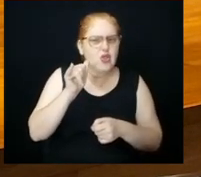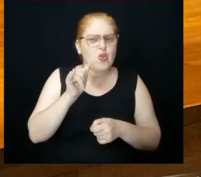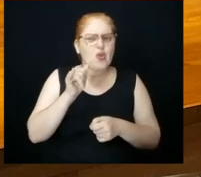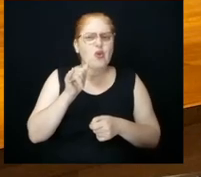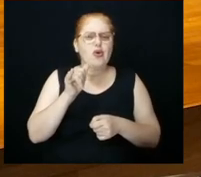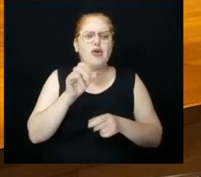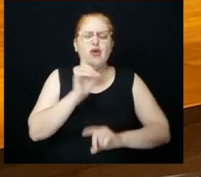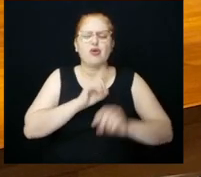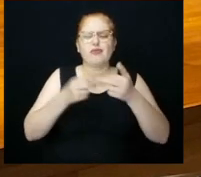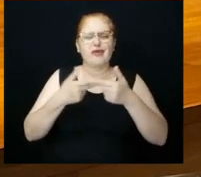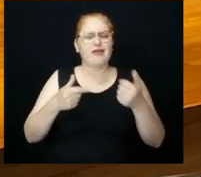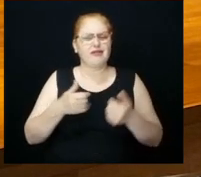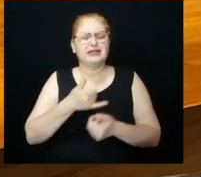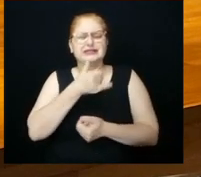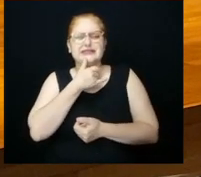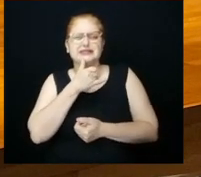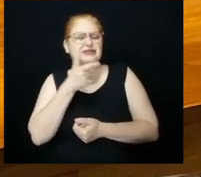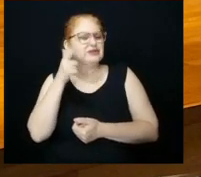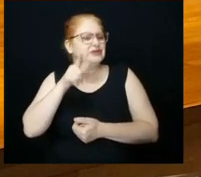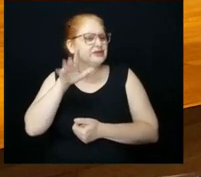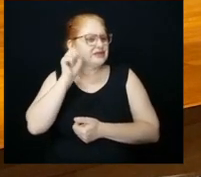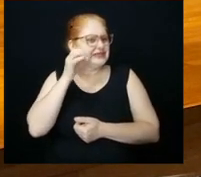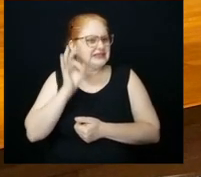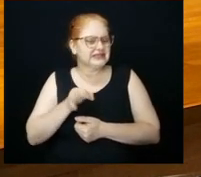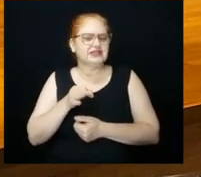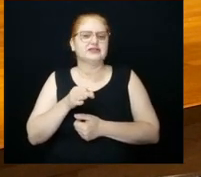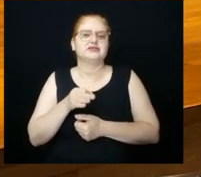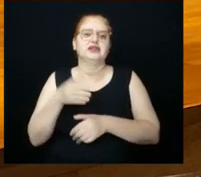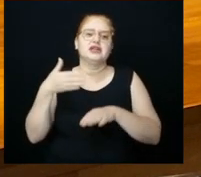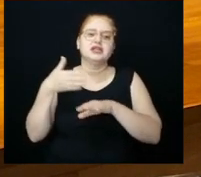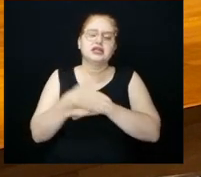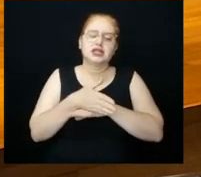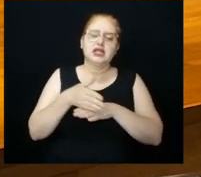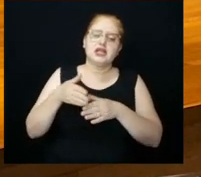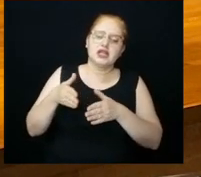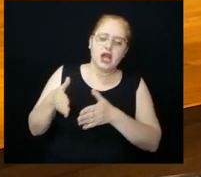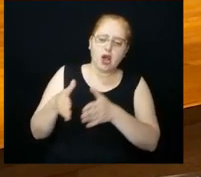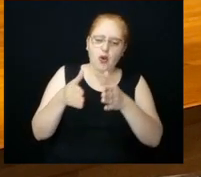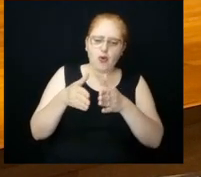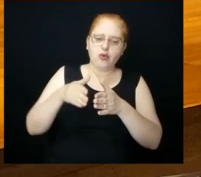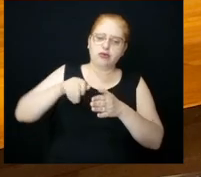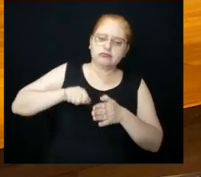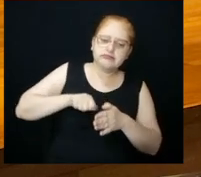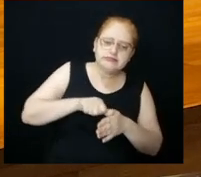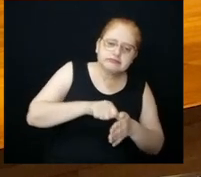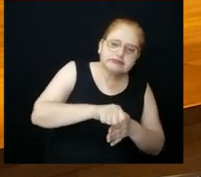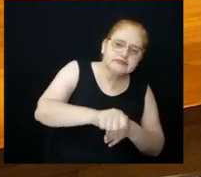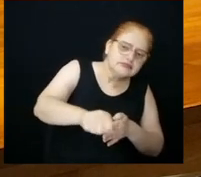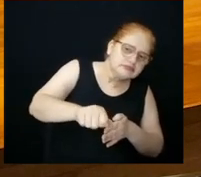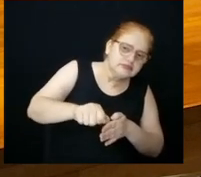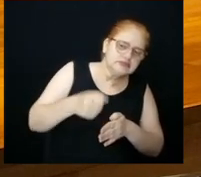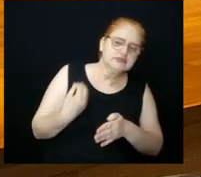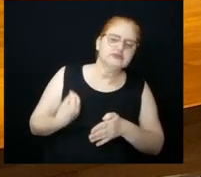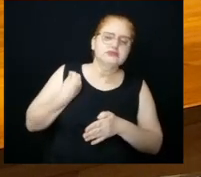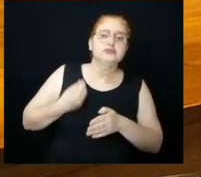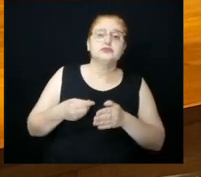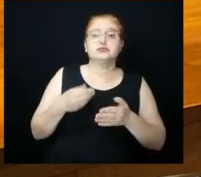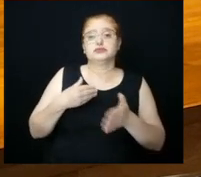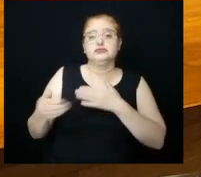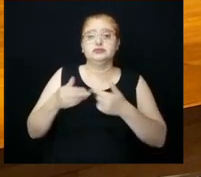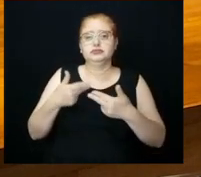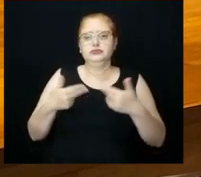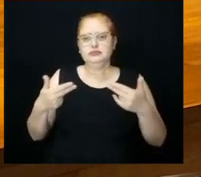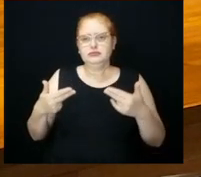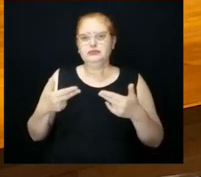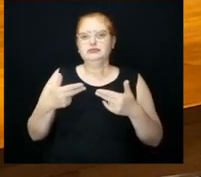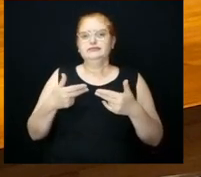uma certa tristeza já não deixou ouvir bem. Atravessei a rua com cuidado, empurrei o portão. Havia qualquer coisa apertada